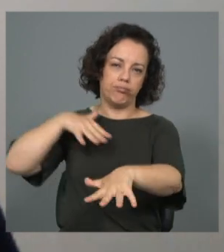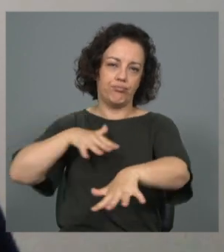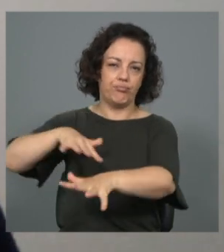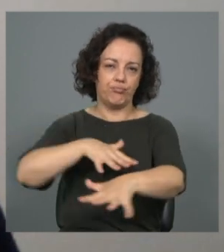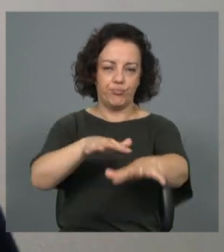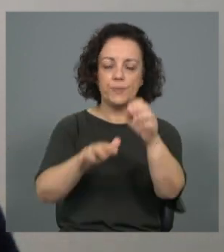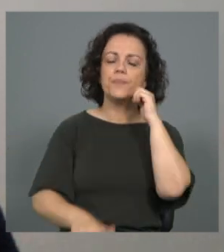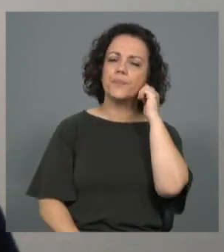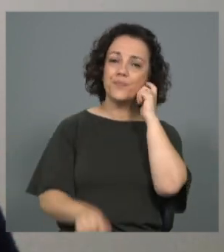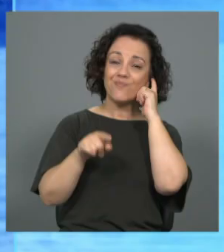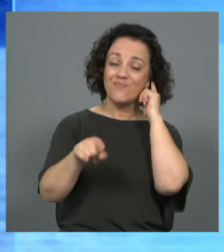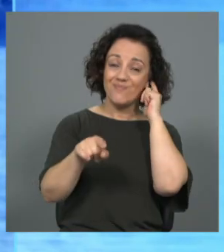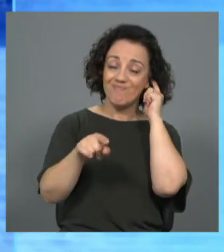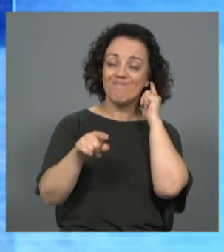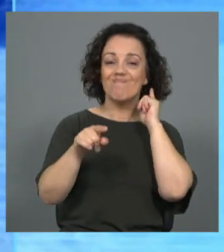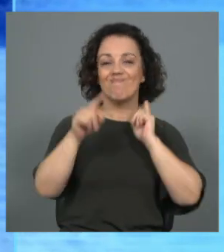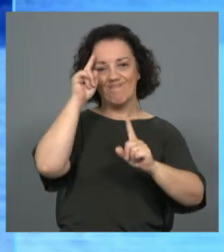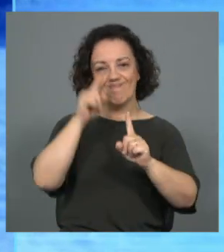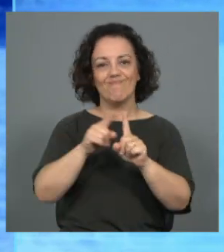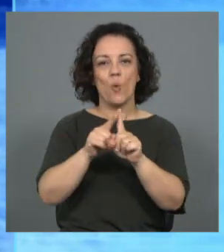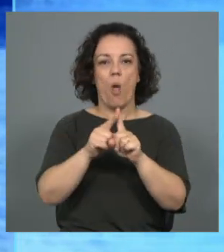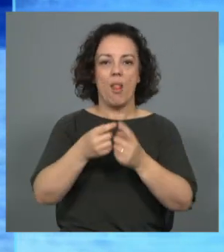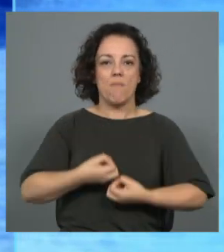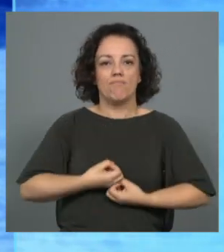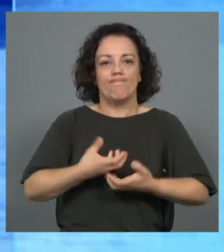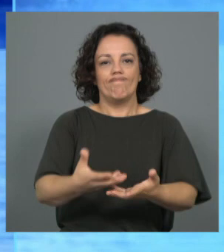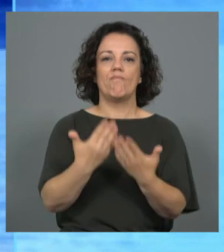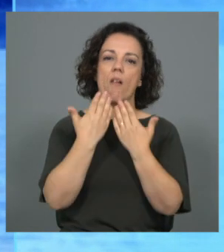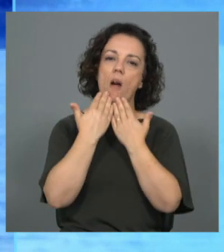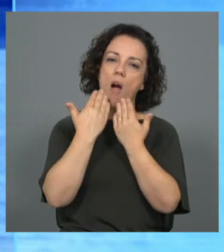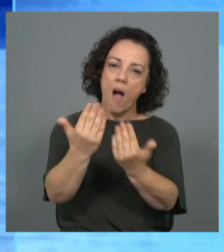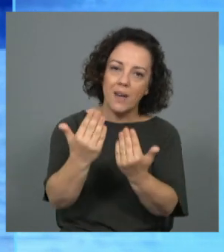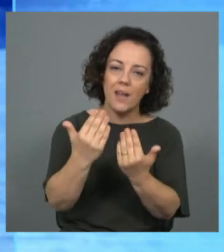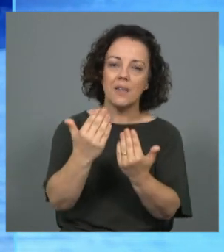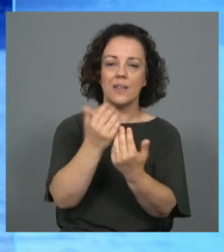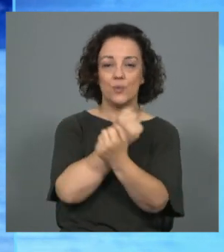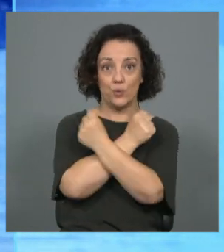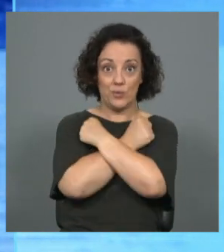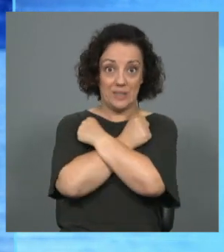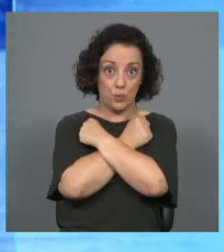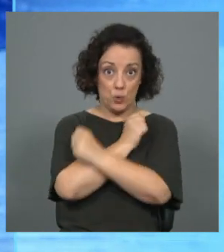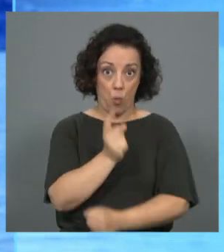sobretudo, uma ocasião de gratidão, de expressar gratidão junto do Senhor Santo Cristo?